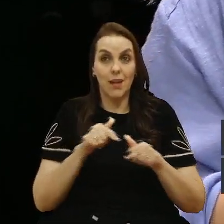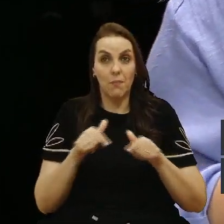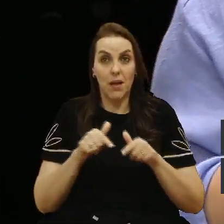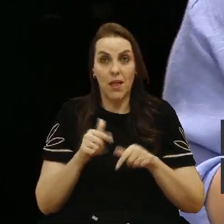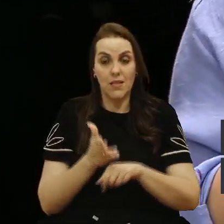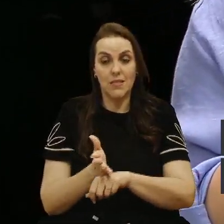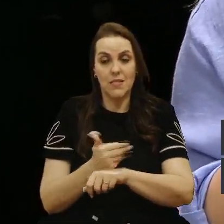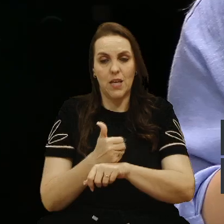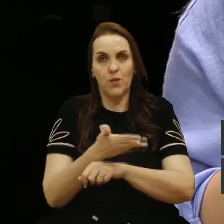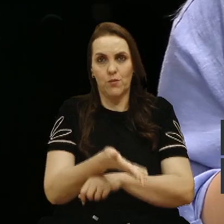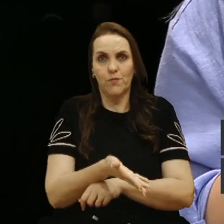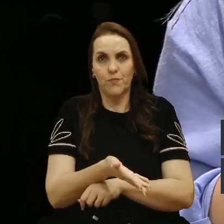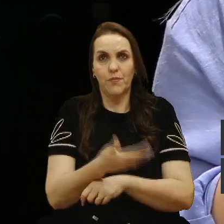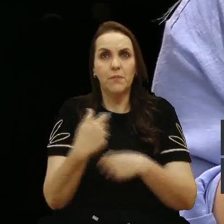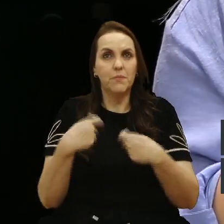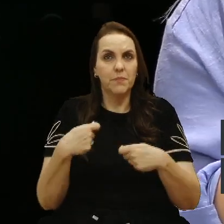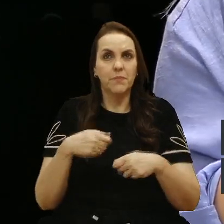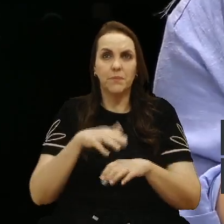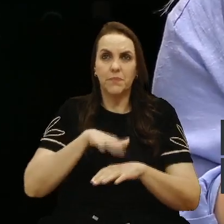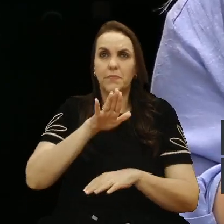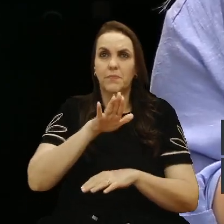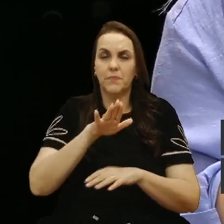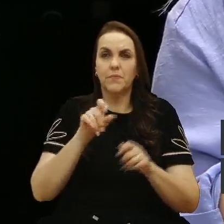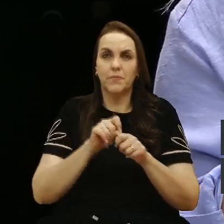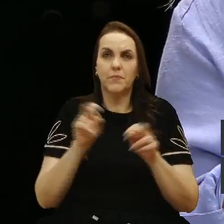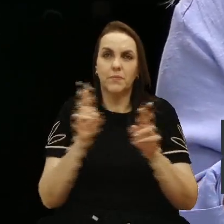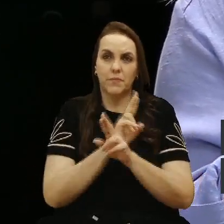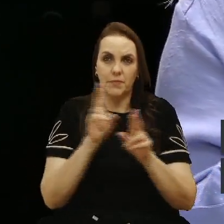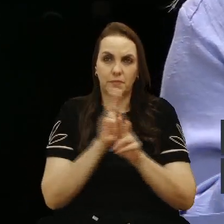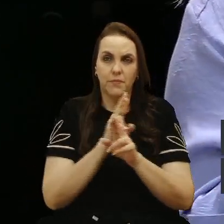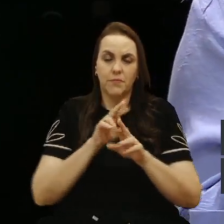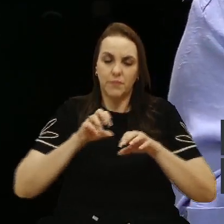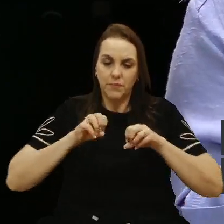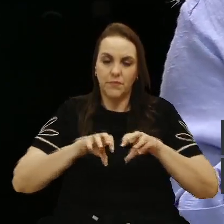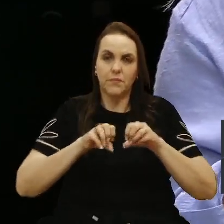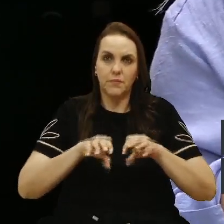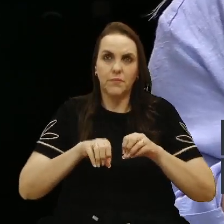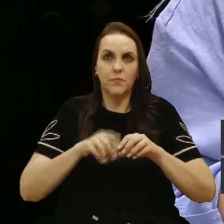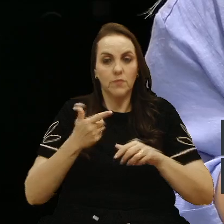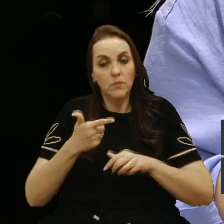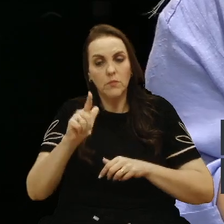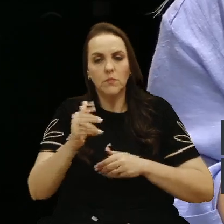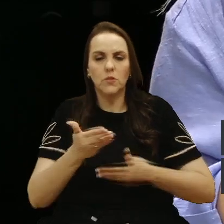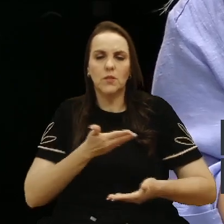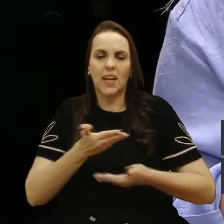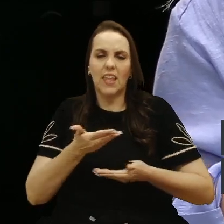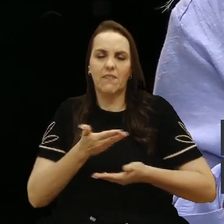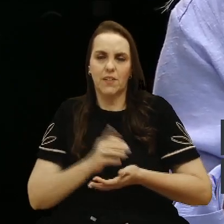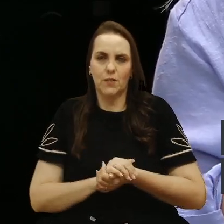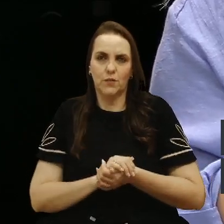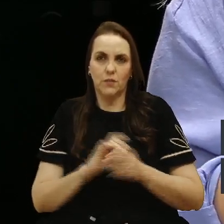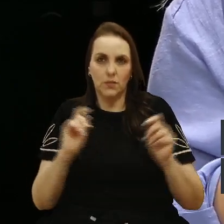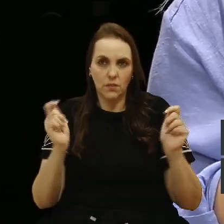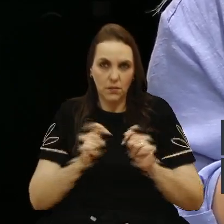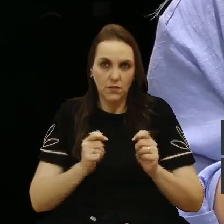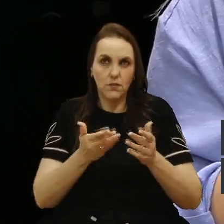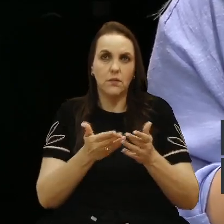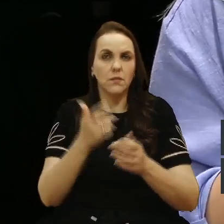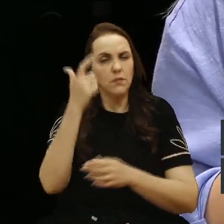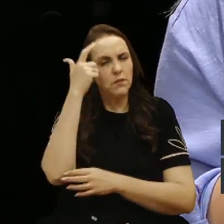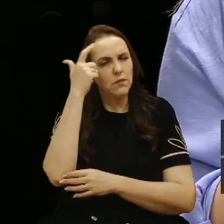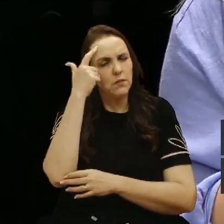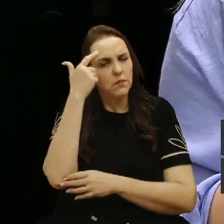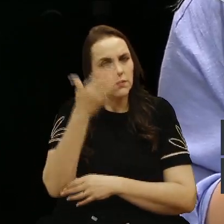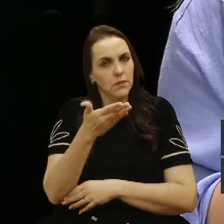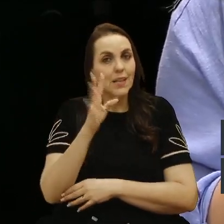cedo. E nós precisamos cada vez mais fazer a relação da educação com os outros serviços. Então, que a gente possa, né, pensar